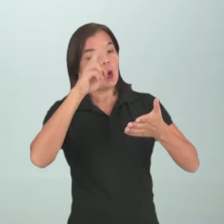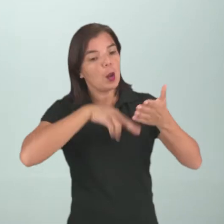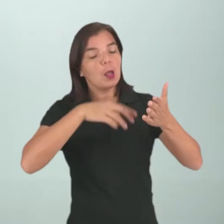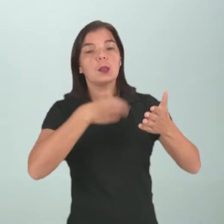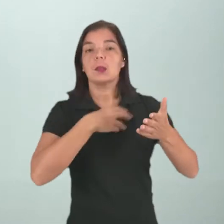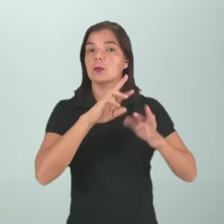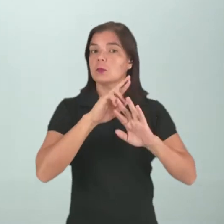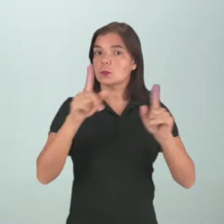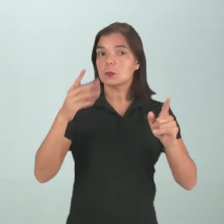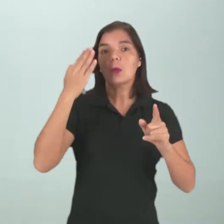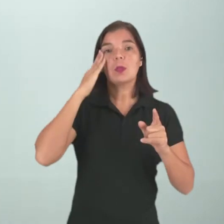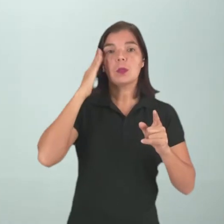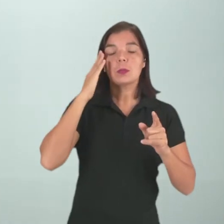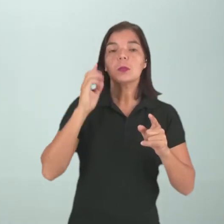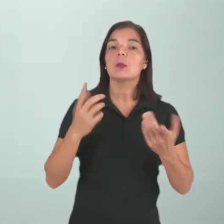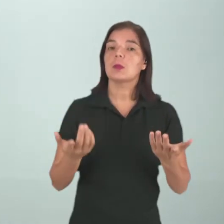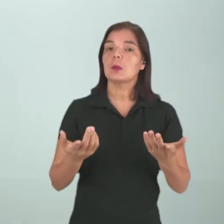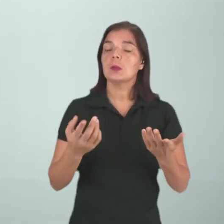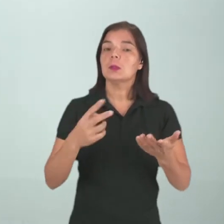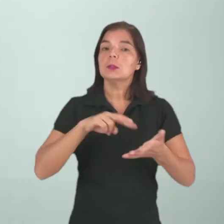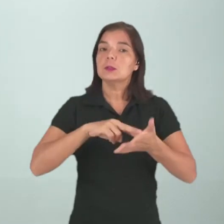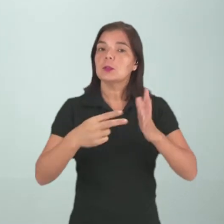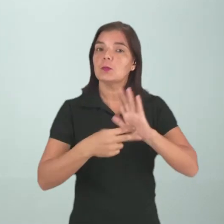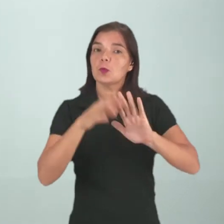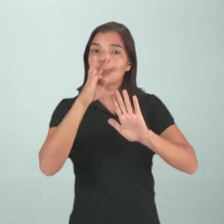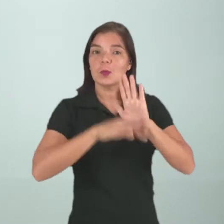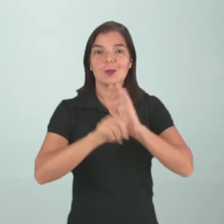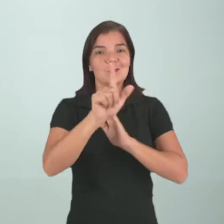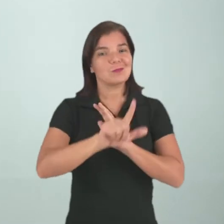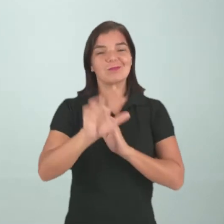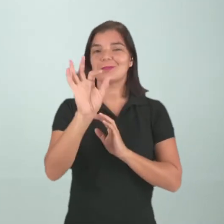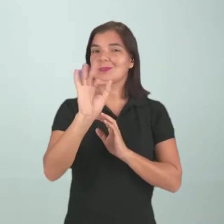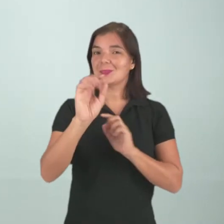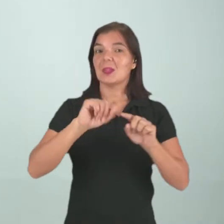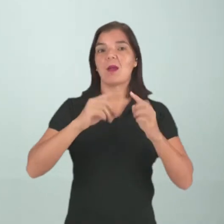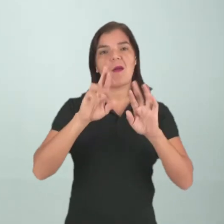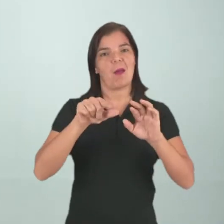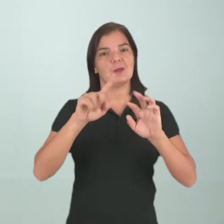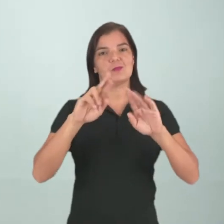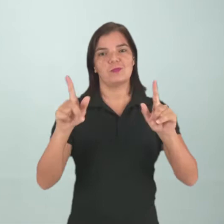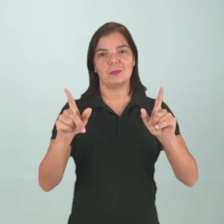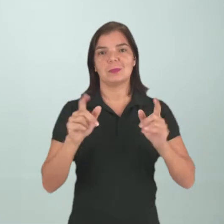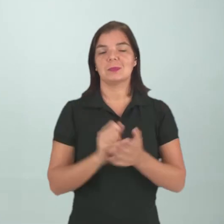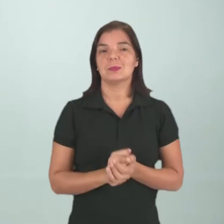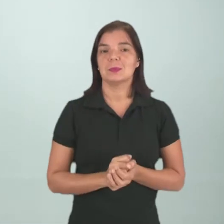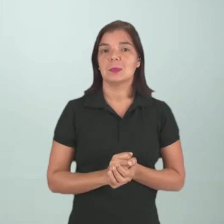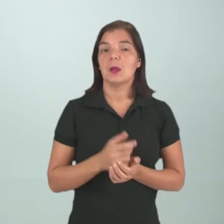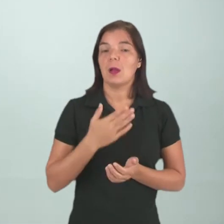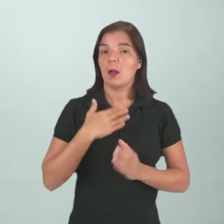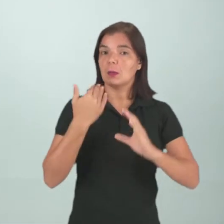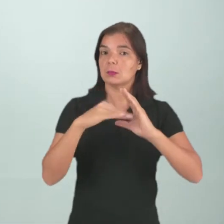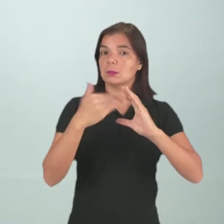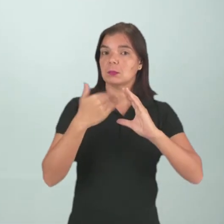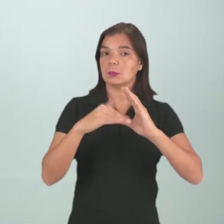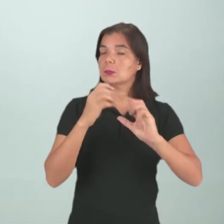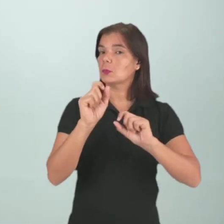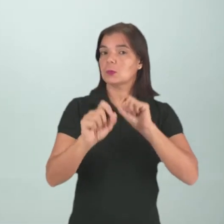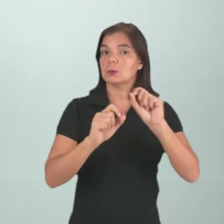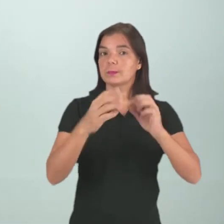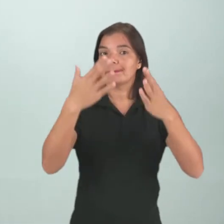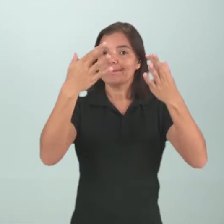interpreta esse mesmo texto de outra forma, no texto não literário é diferente. A mensagem vai ser